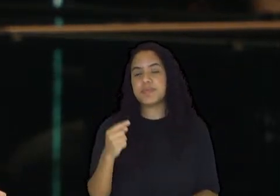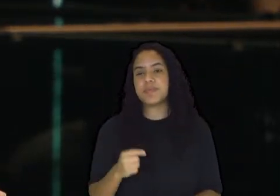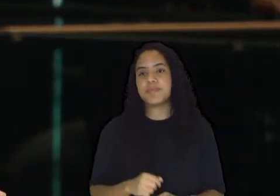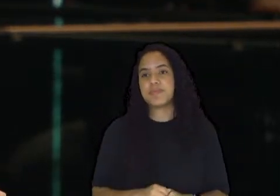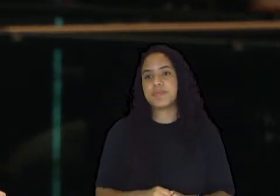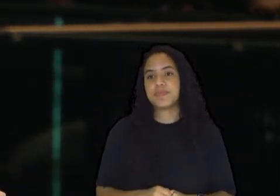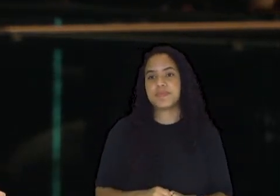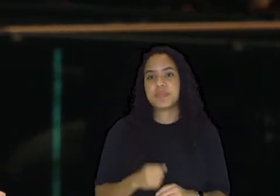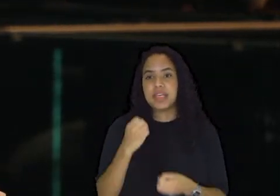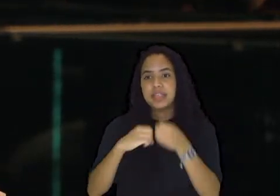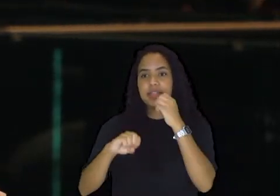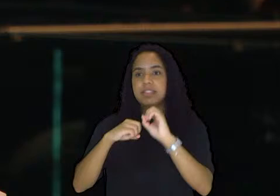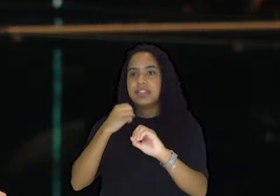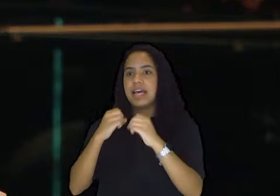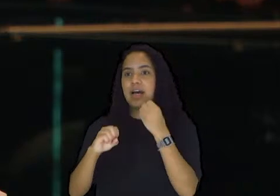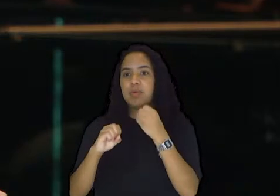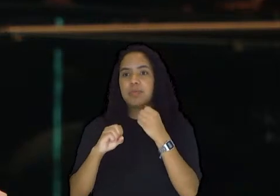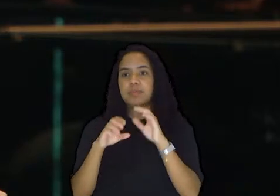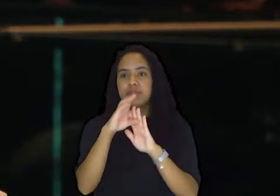Salmo 23, 1, que diz?